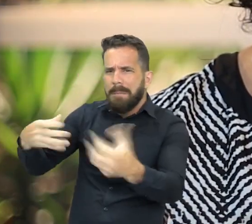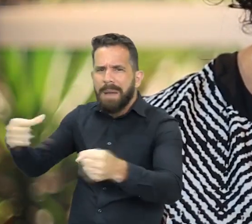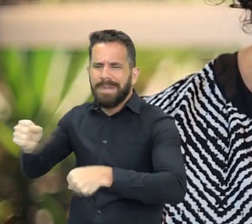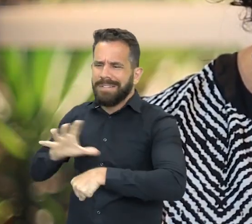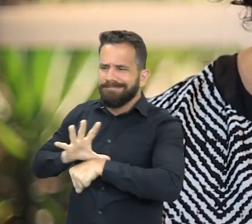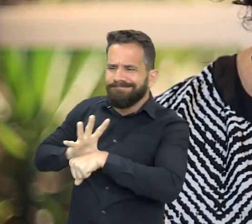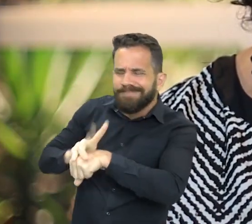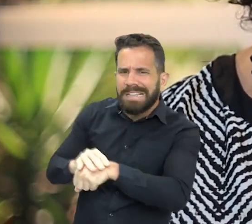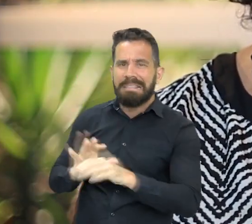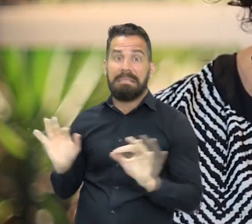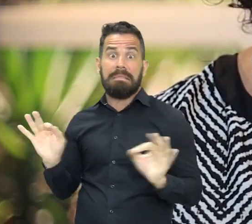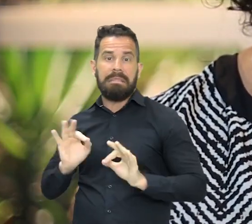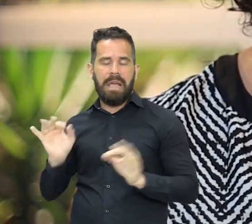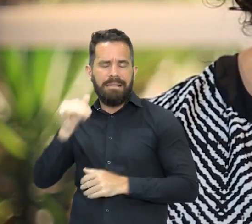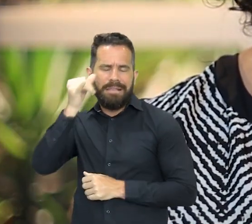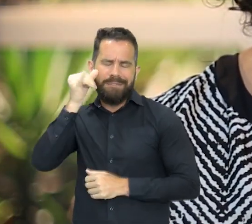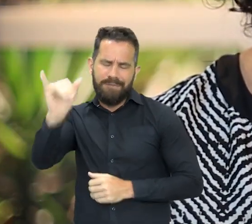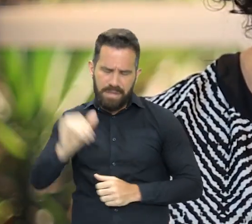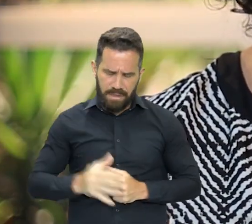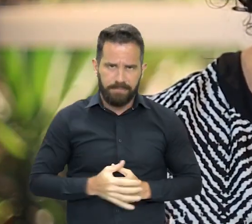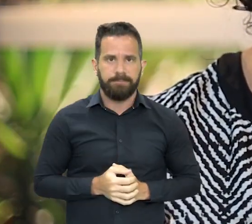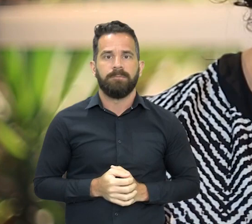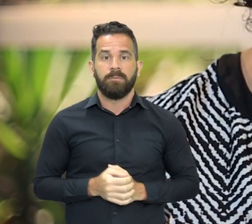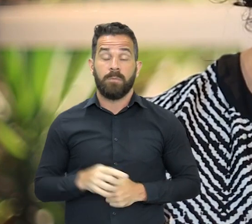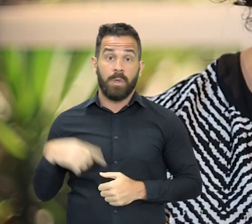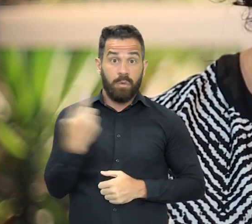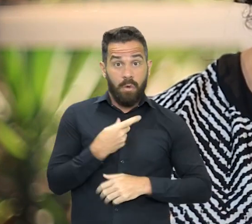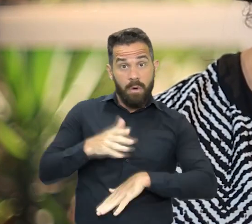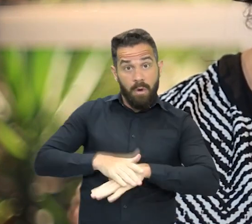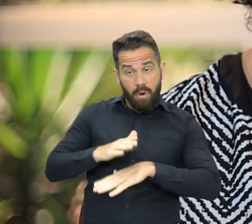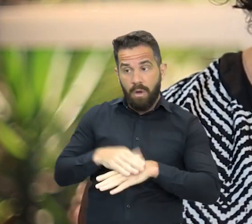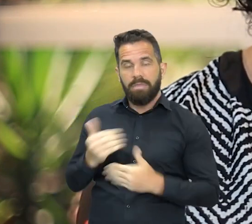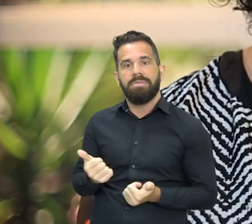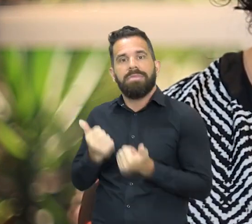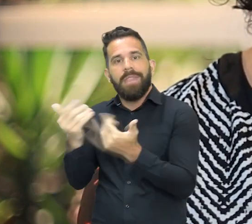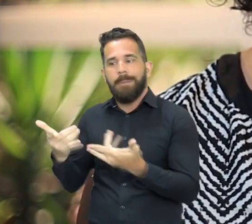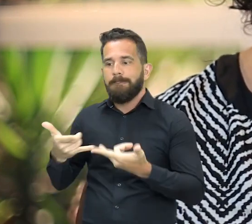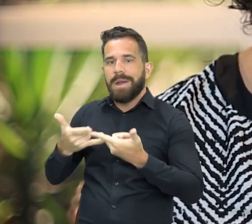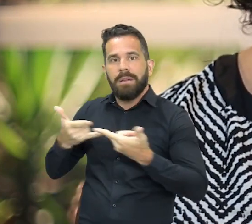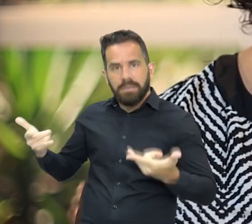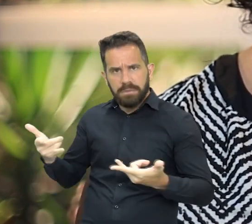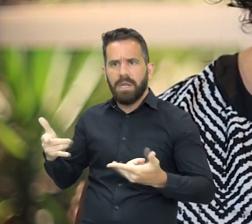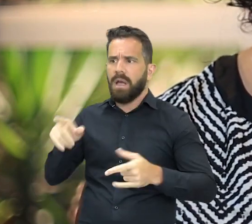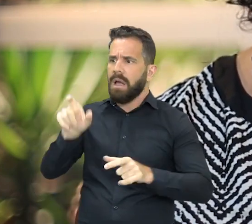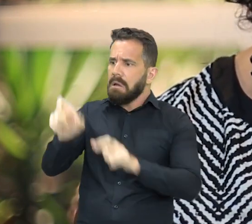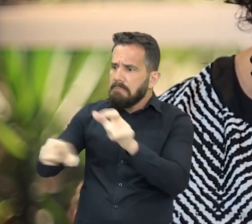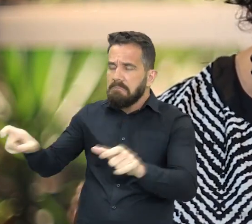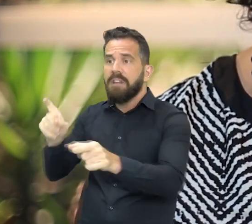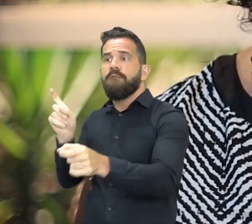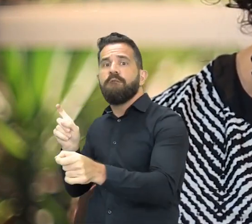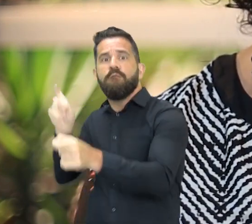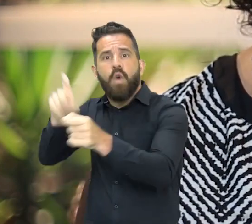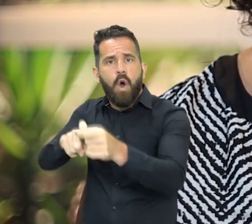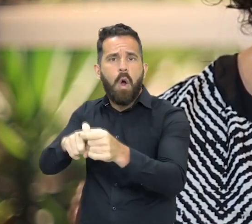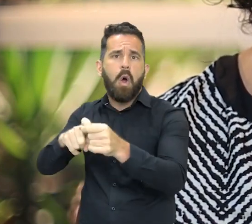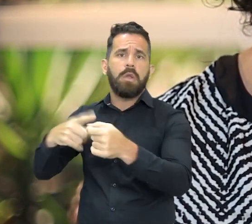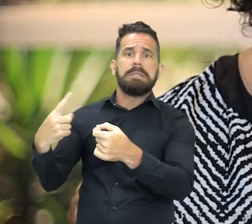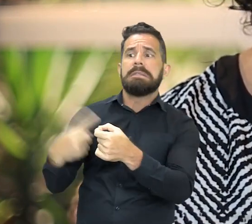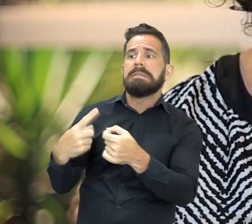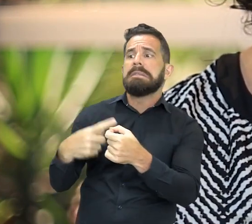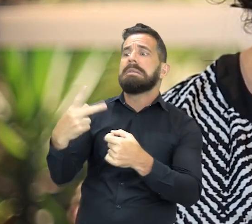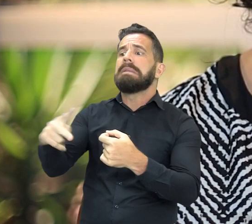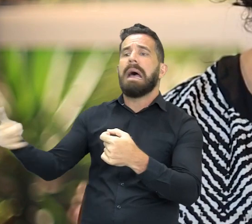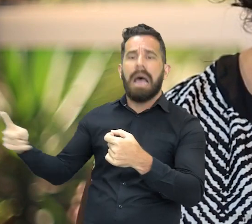adoecesse, ninguém pudesse ficar tão exposto àquela situação. Nós oferecemos passagens